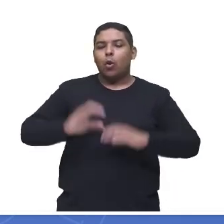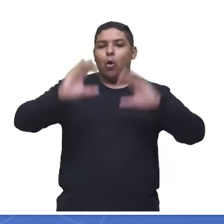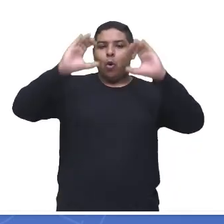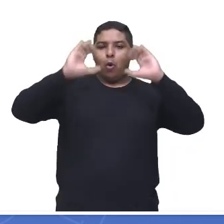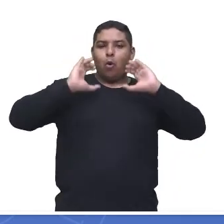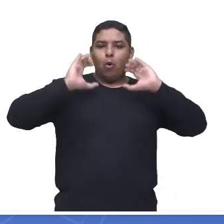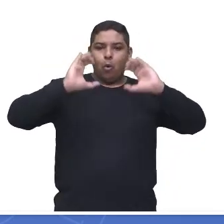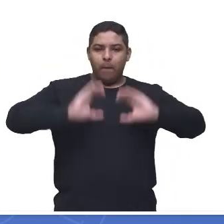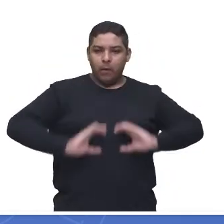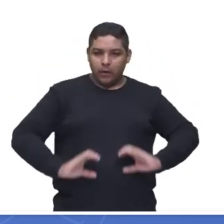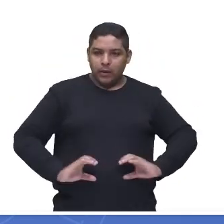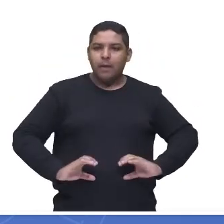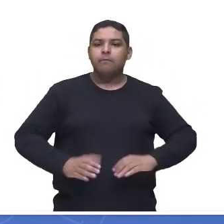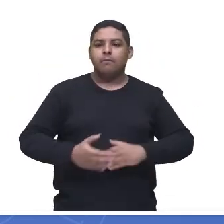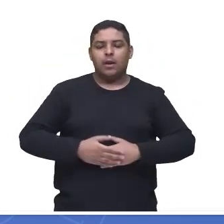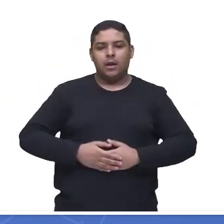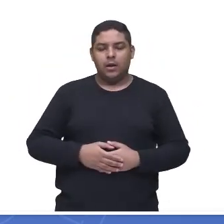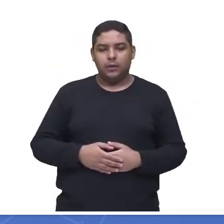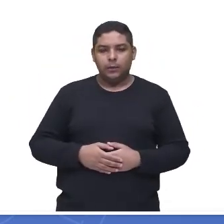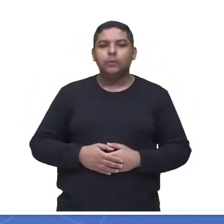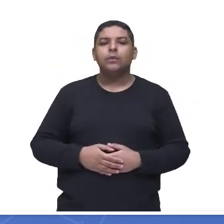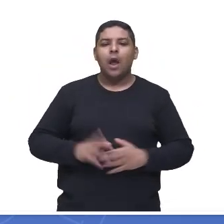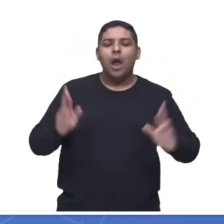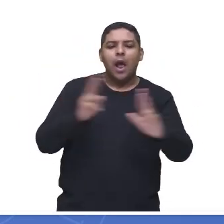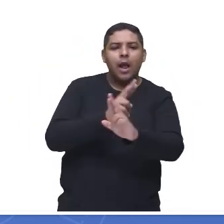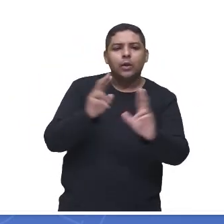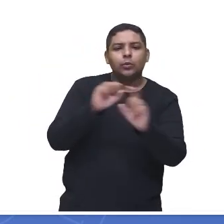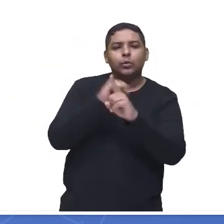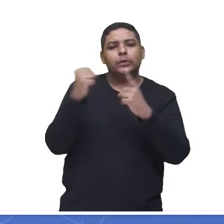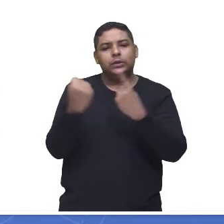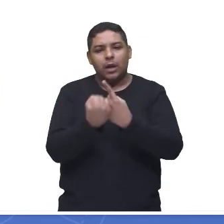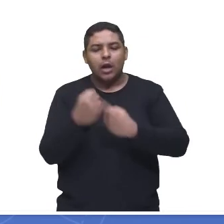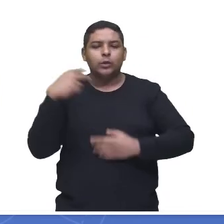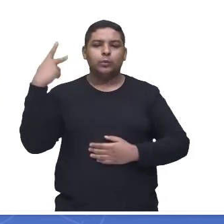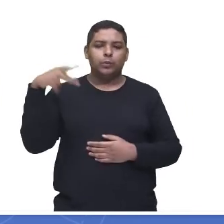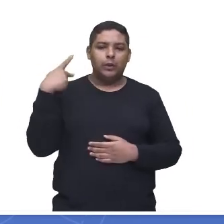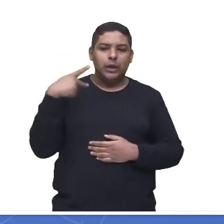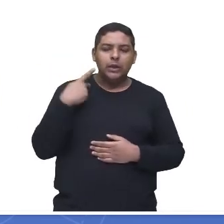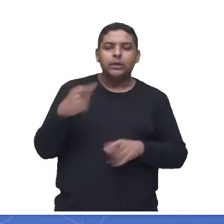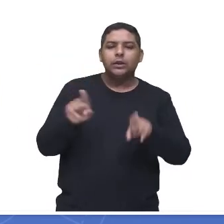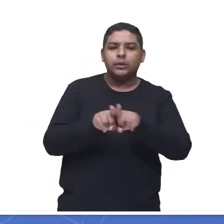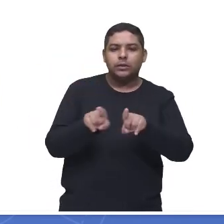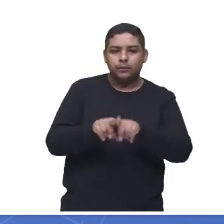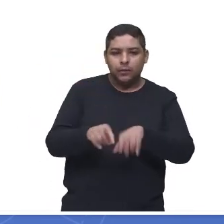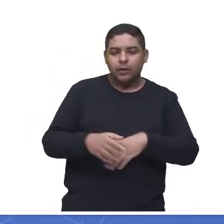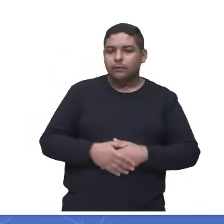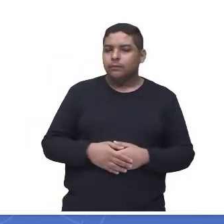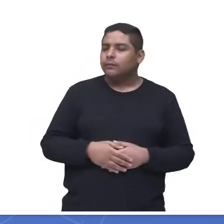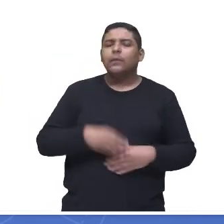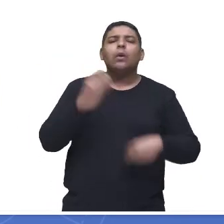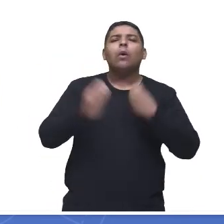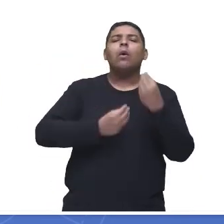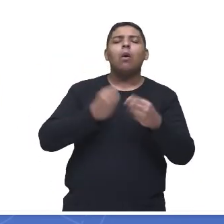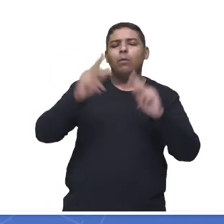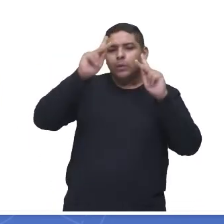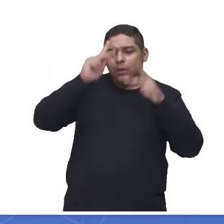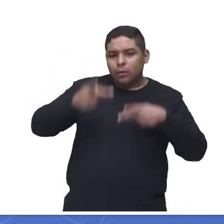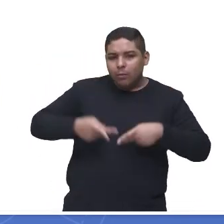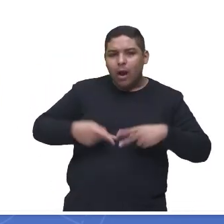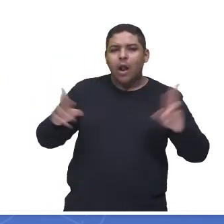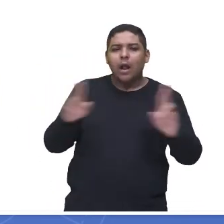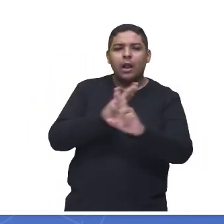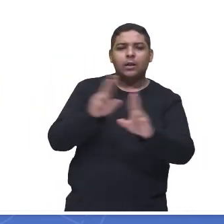com as relações sociais, com as relações políticas, né? Onde o homem se relaciona. Está tudo ligado,